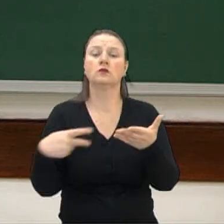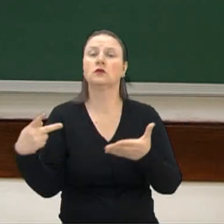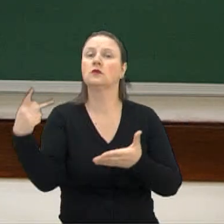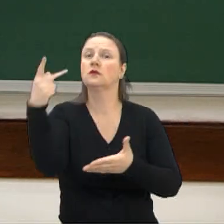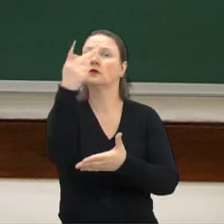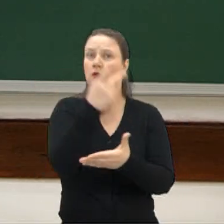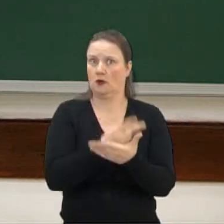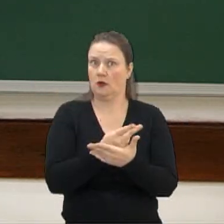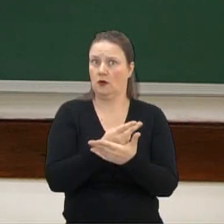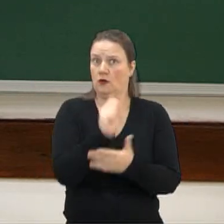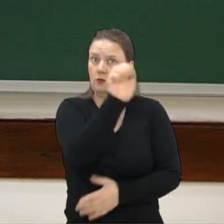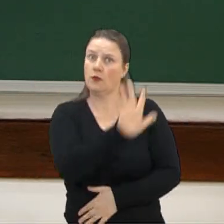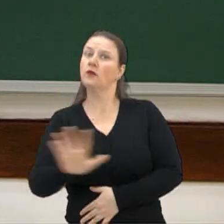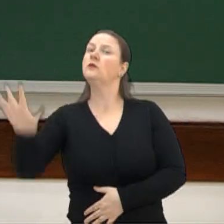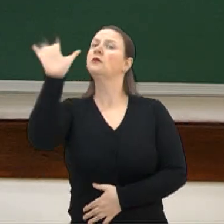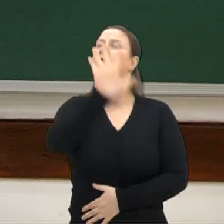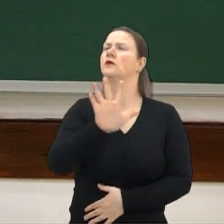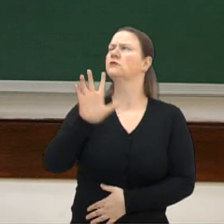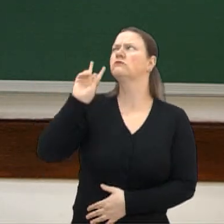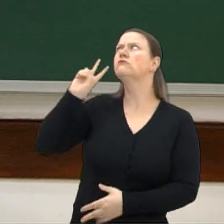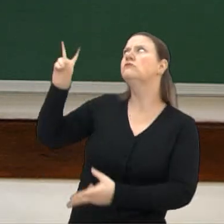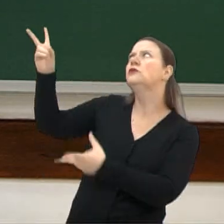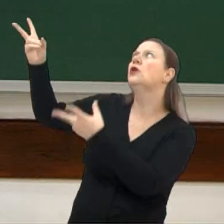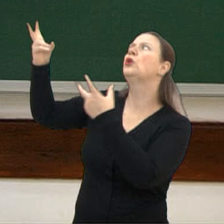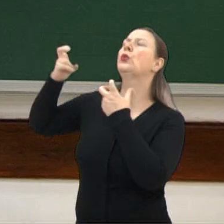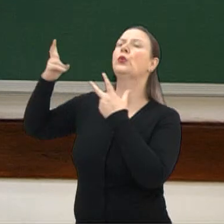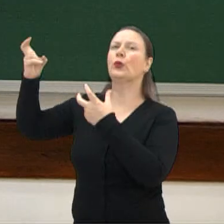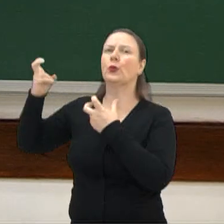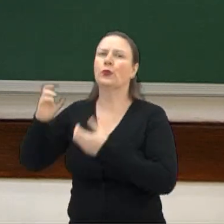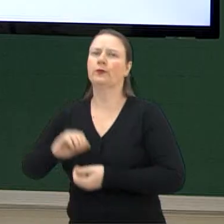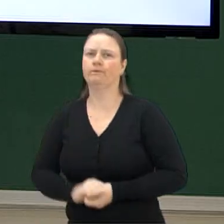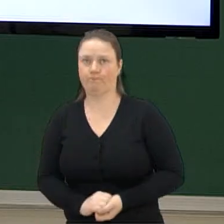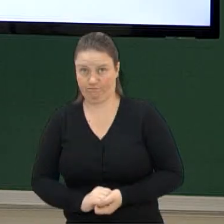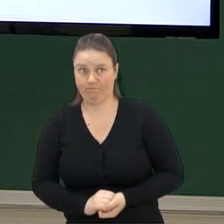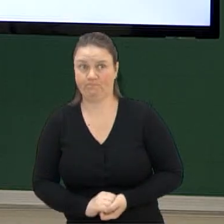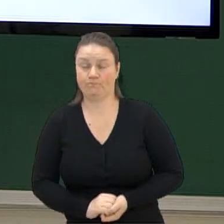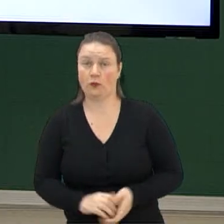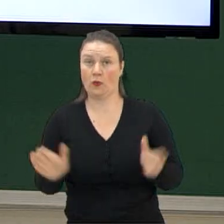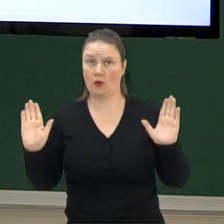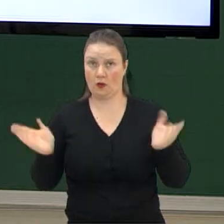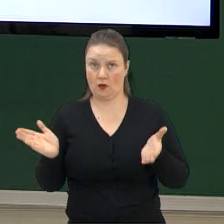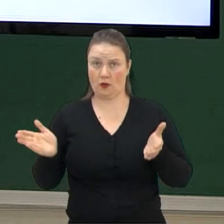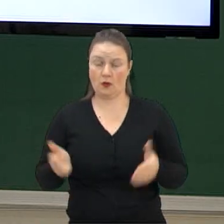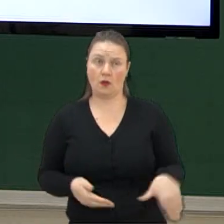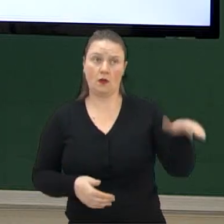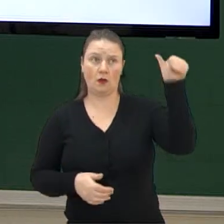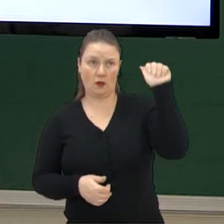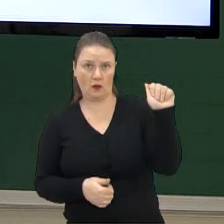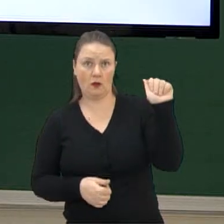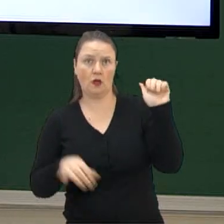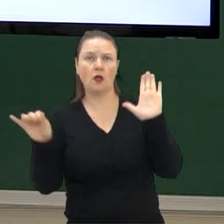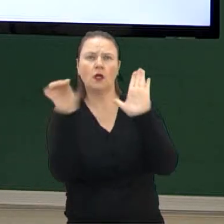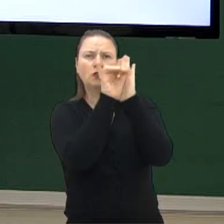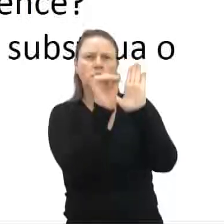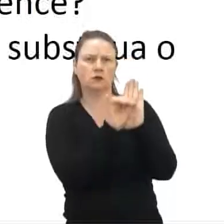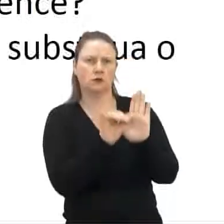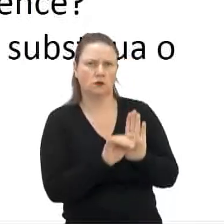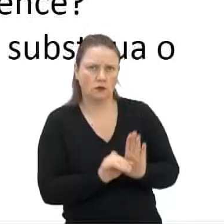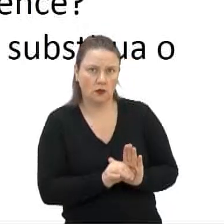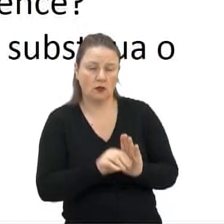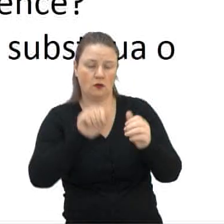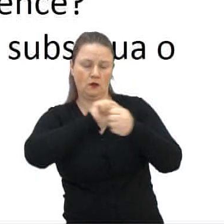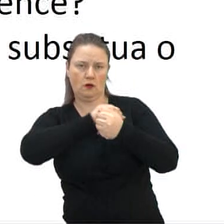forma de uma figura. O que eu tenho nessa figura? Nós vamos responder. Letra A. Identifique e classifique